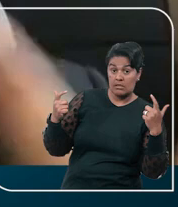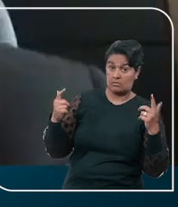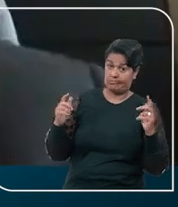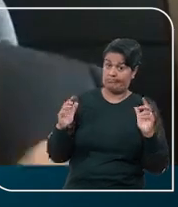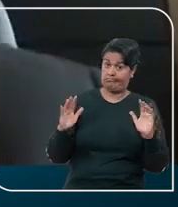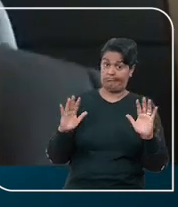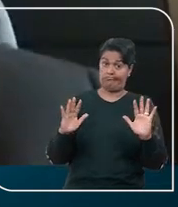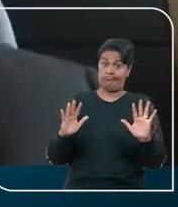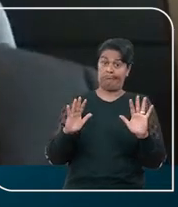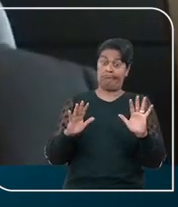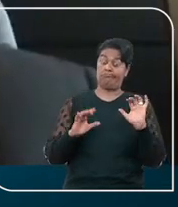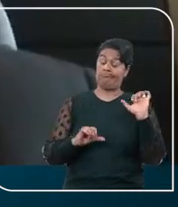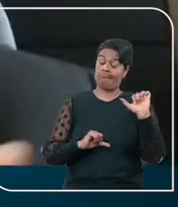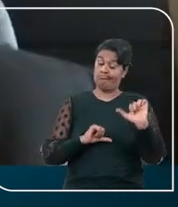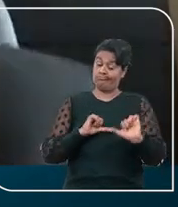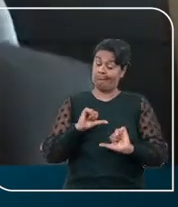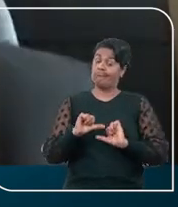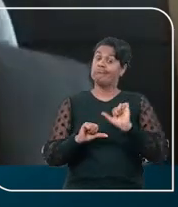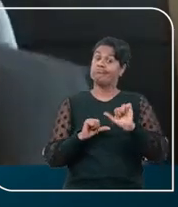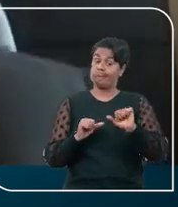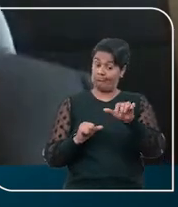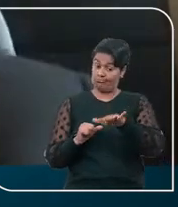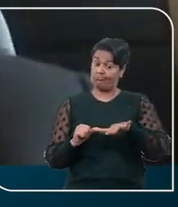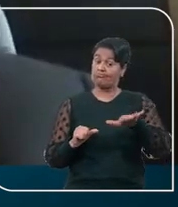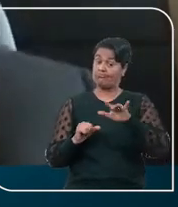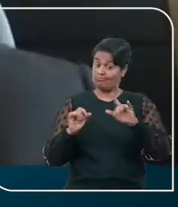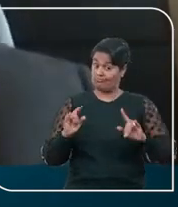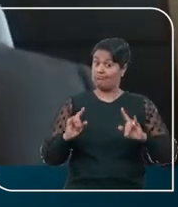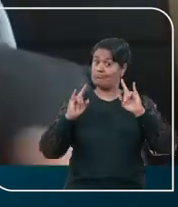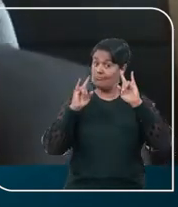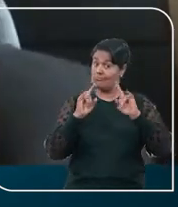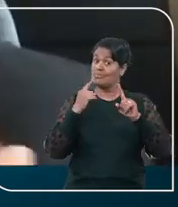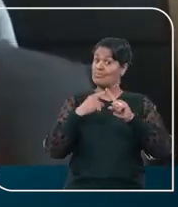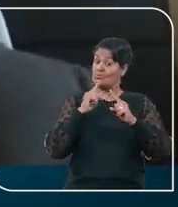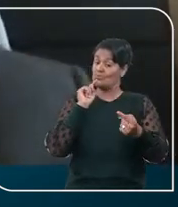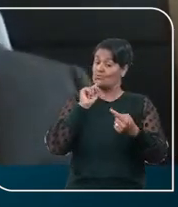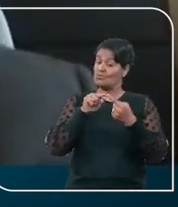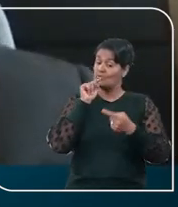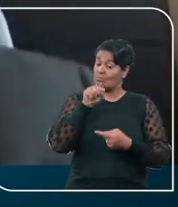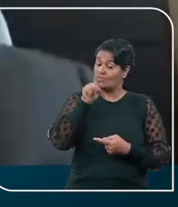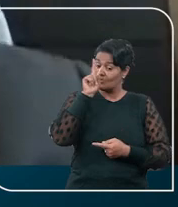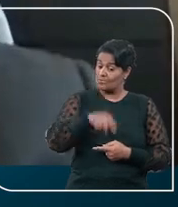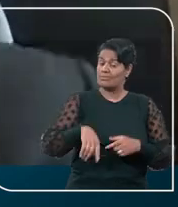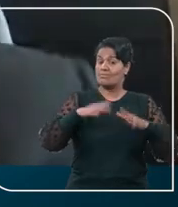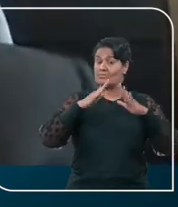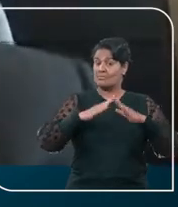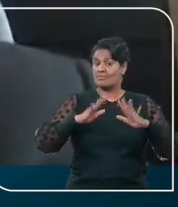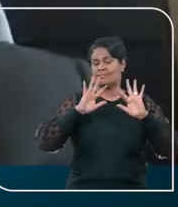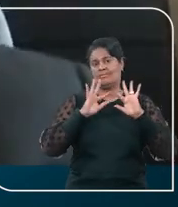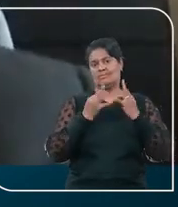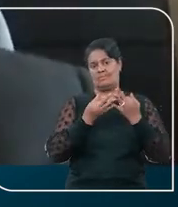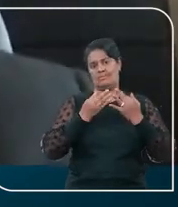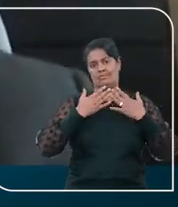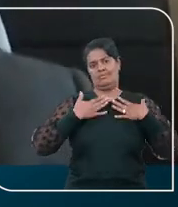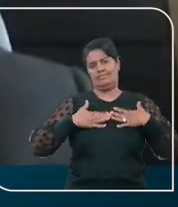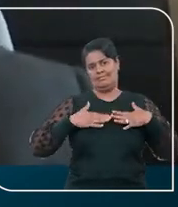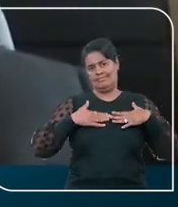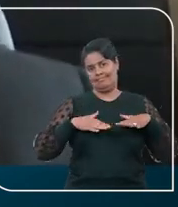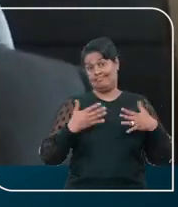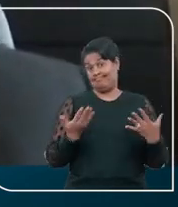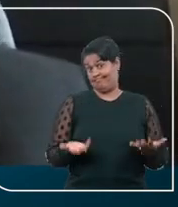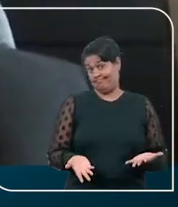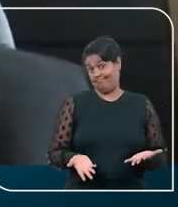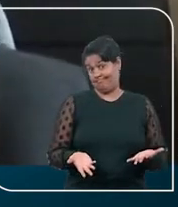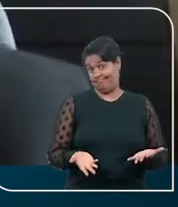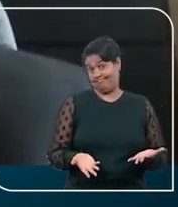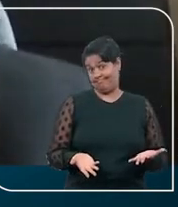a natureza daquele empreendimento, que seria algo mais residencial, algo mais familiar. E nesse sentido é que